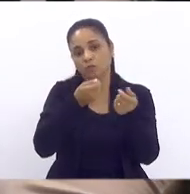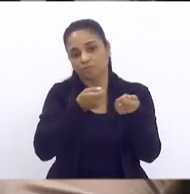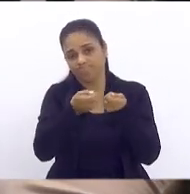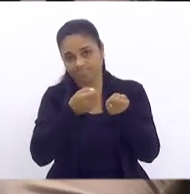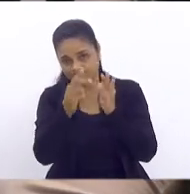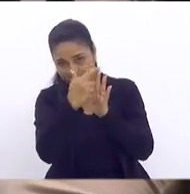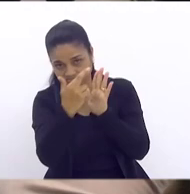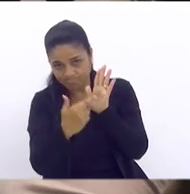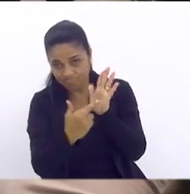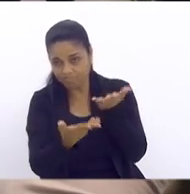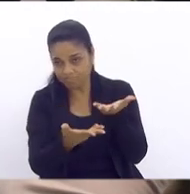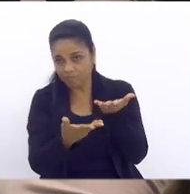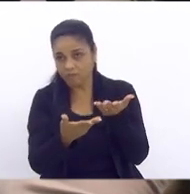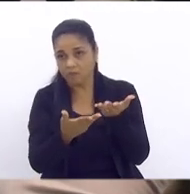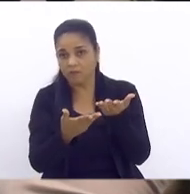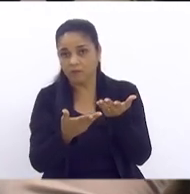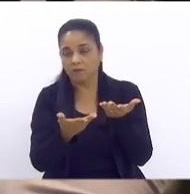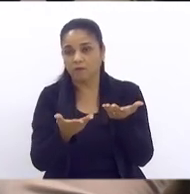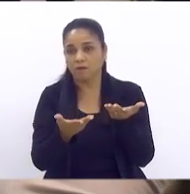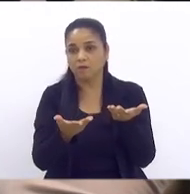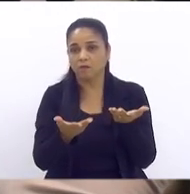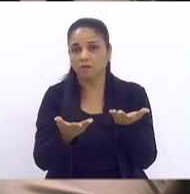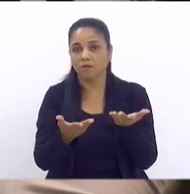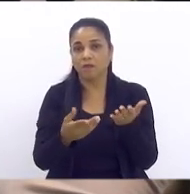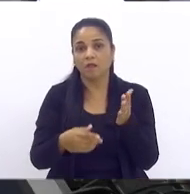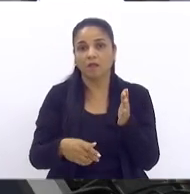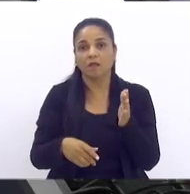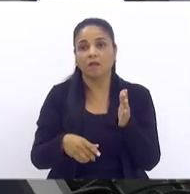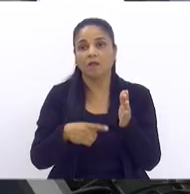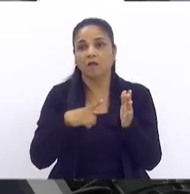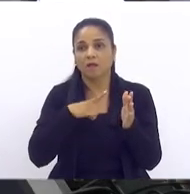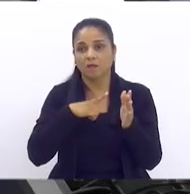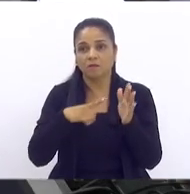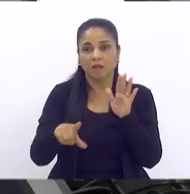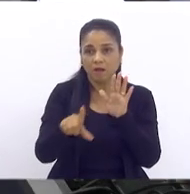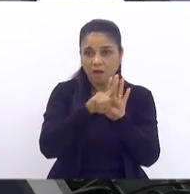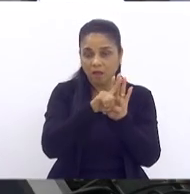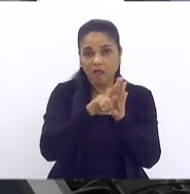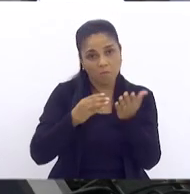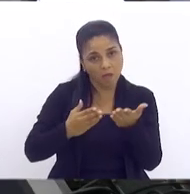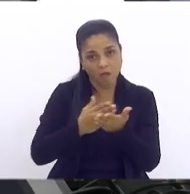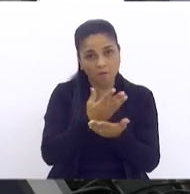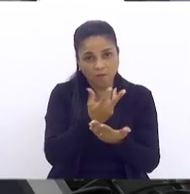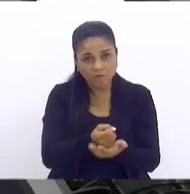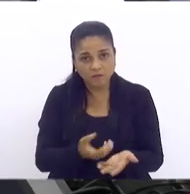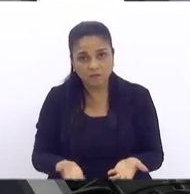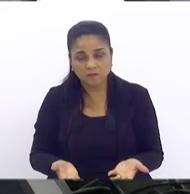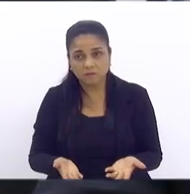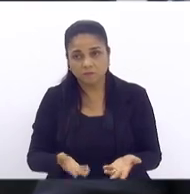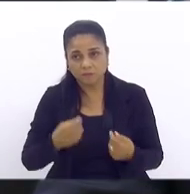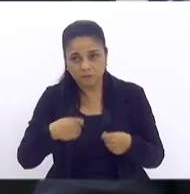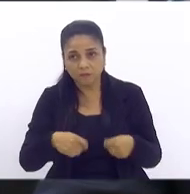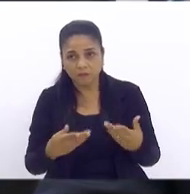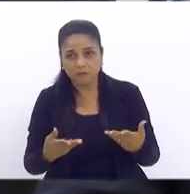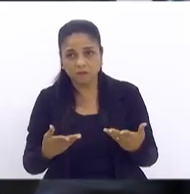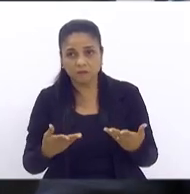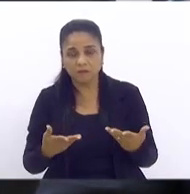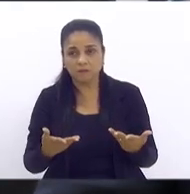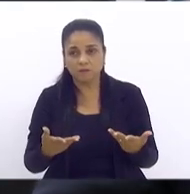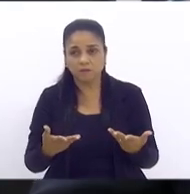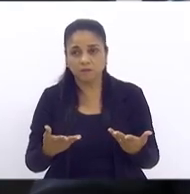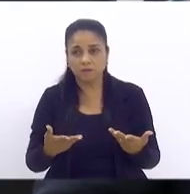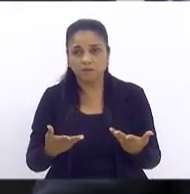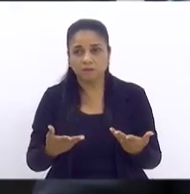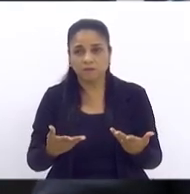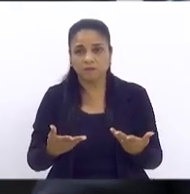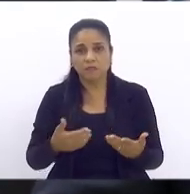obrigação. Não, poderia ser um decreto regulador, então, porque lei demora tanto quanto tempo em Brasília, às vezes, uma lei para ser aprovada. De um alcance como esse. Demora, às